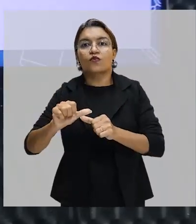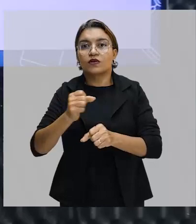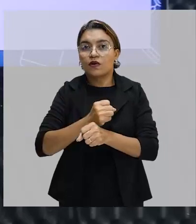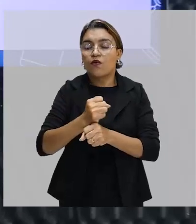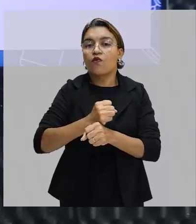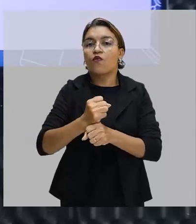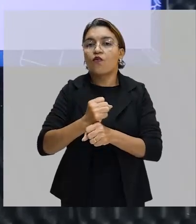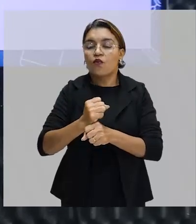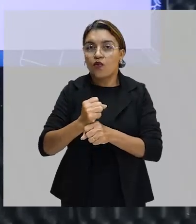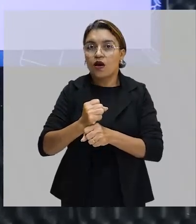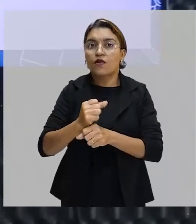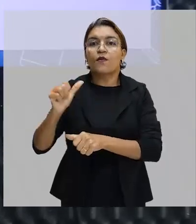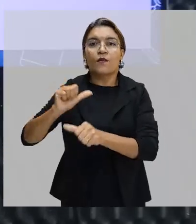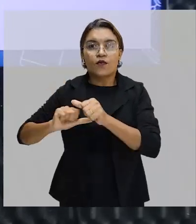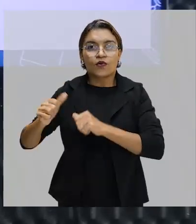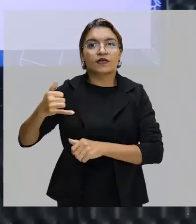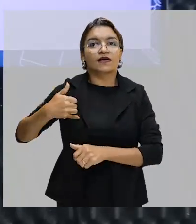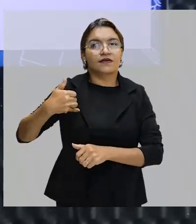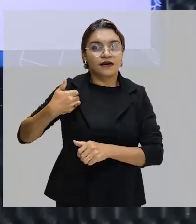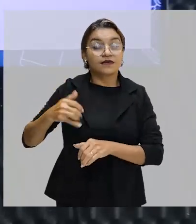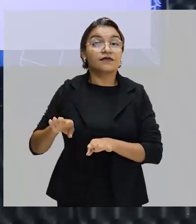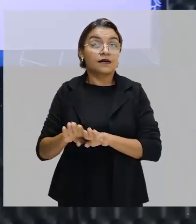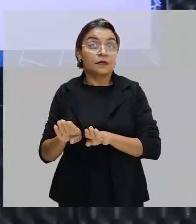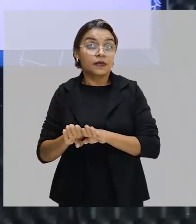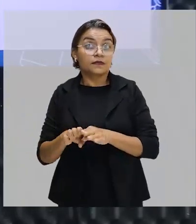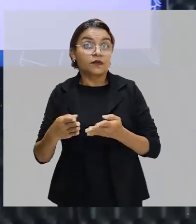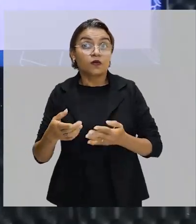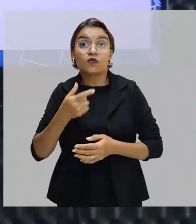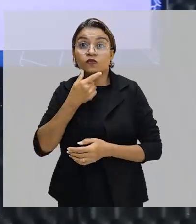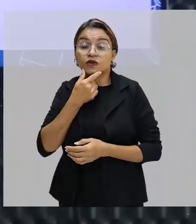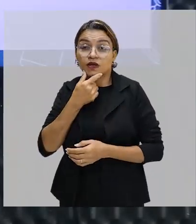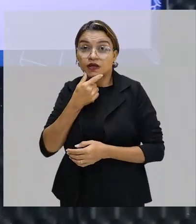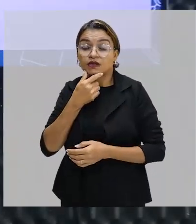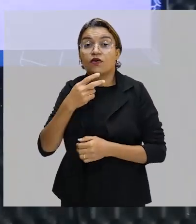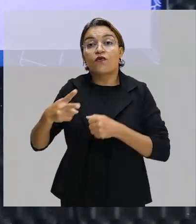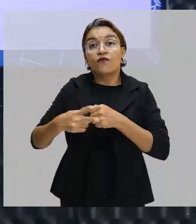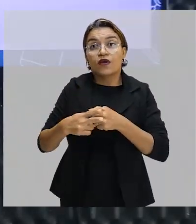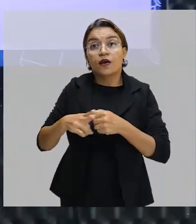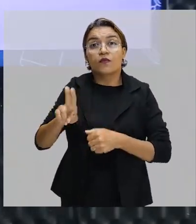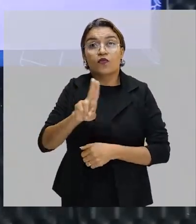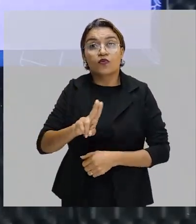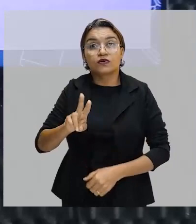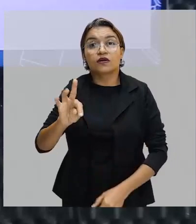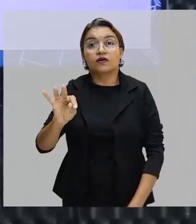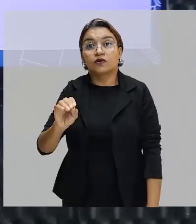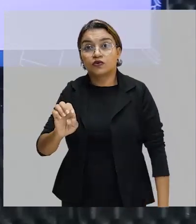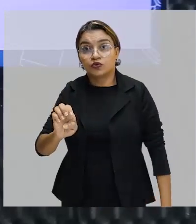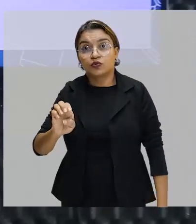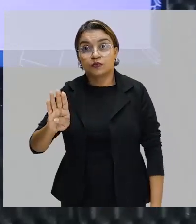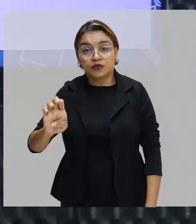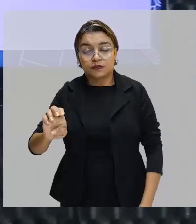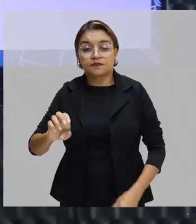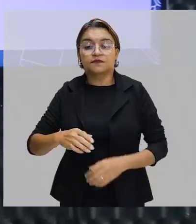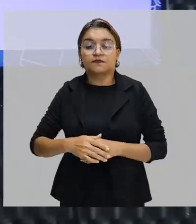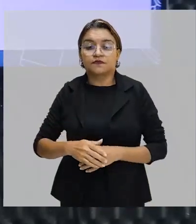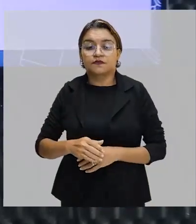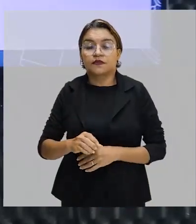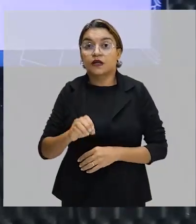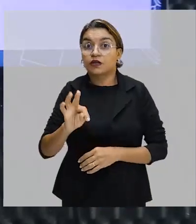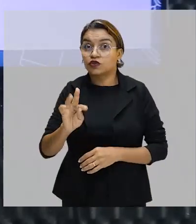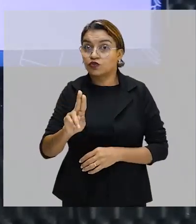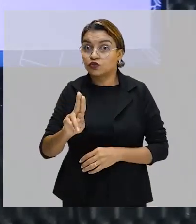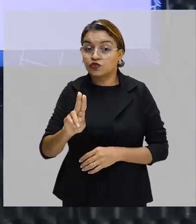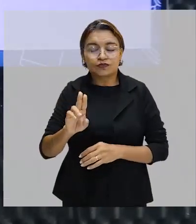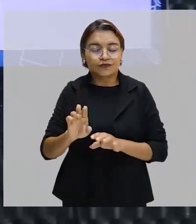outra idade. Por isso que, em inglês, o verbo utilizado para falar de idade é o verbo to be. Bom, sentimentos,